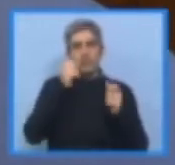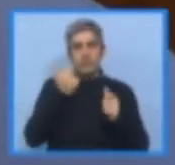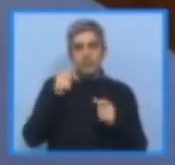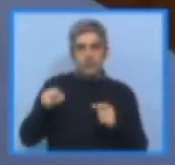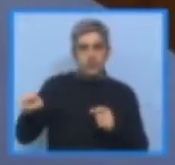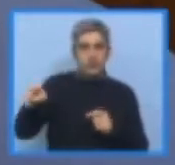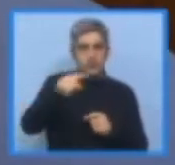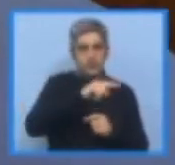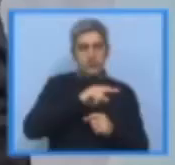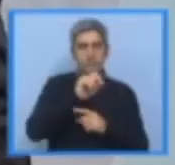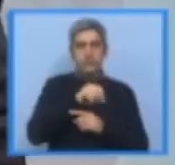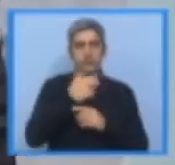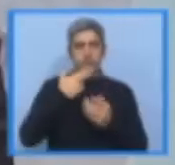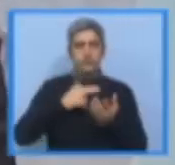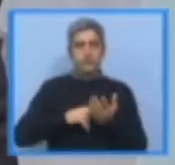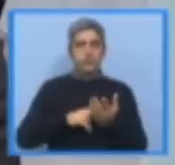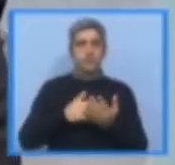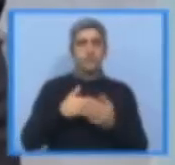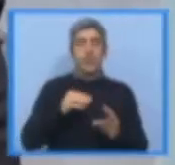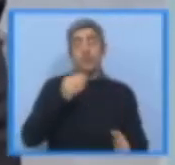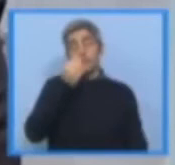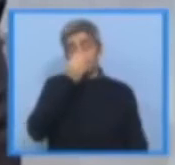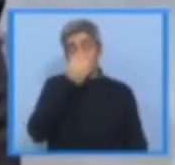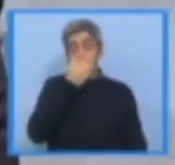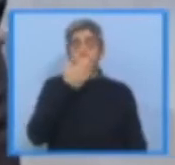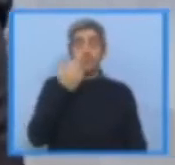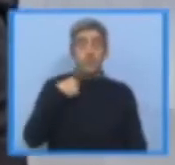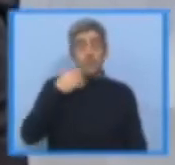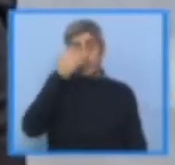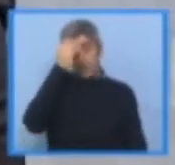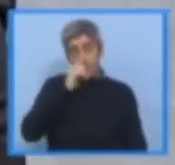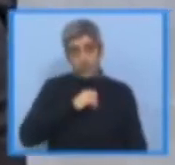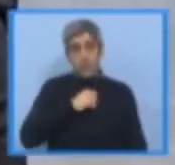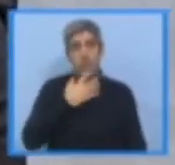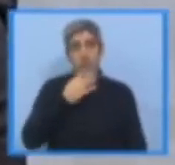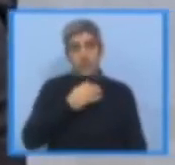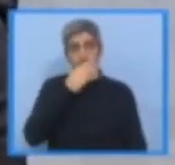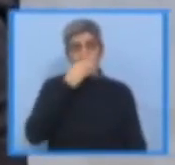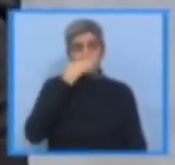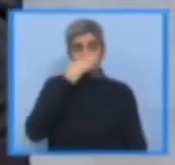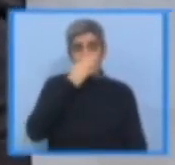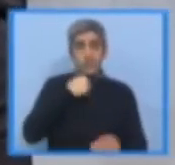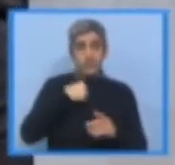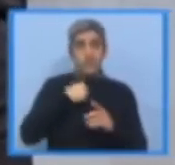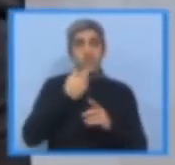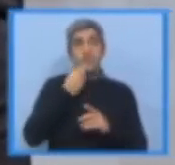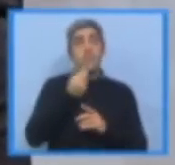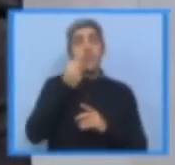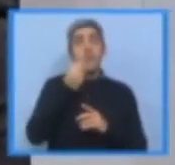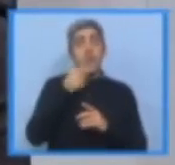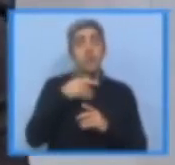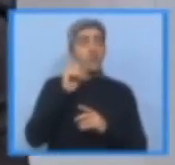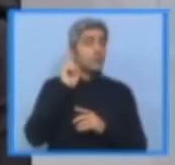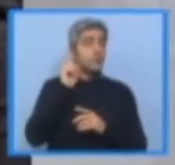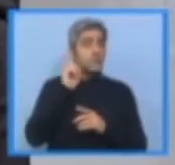É verdade. Mas aí, enfim, eu penso e tenho a certeza e acredito, o que de melhor, o que de